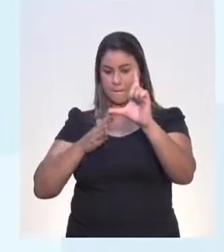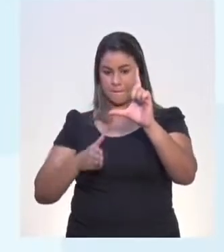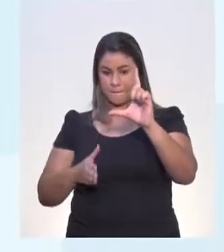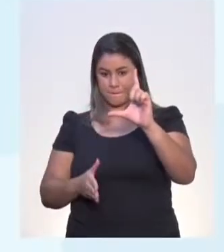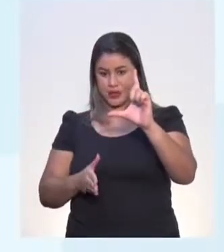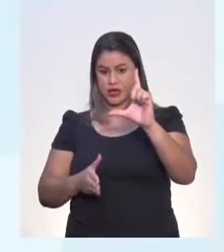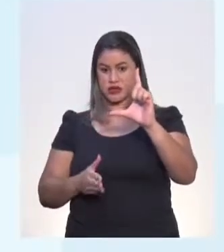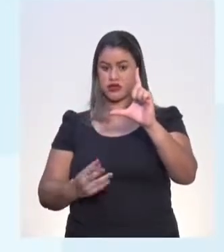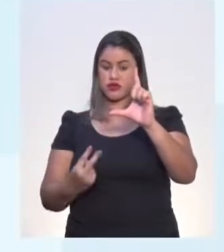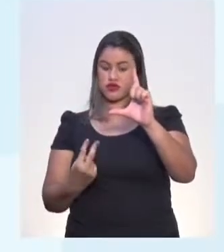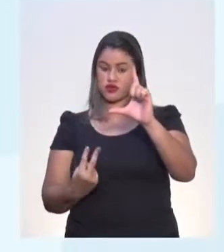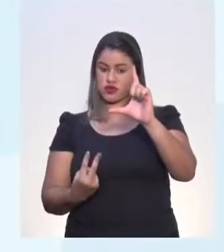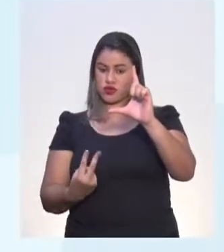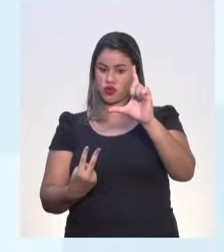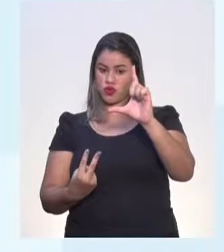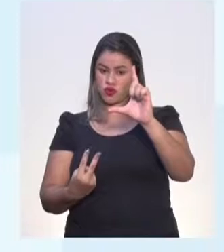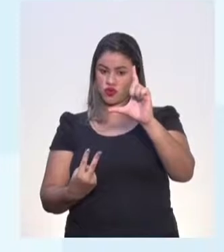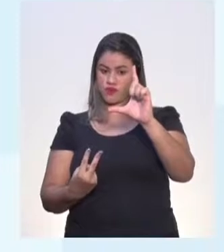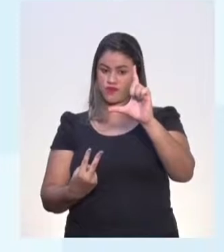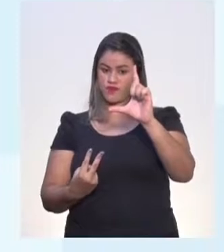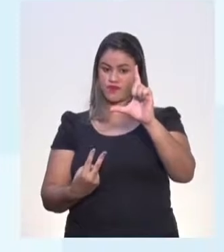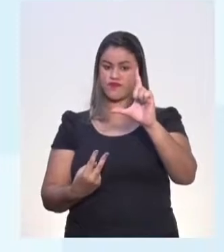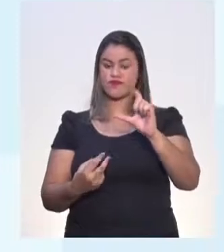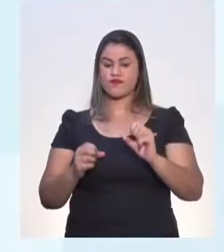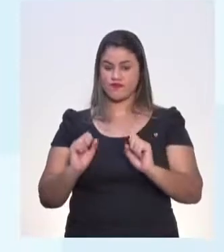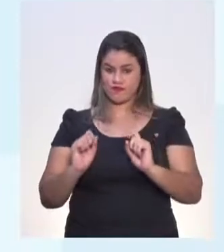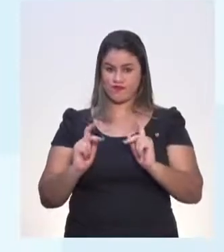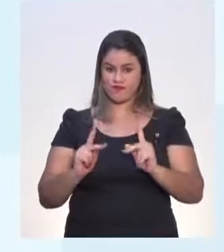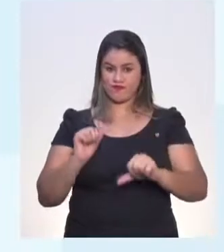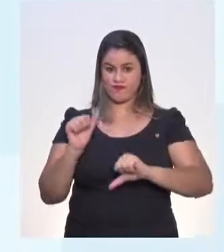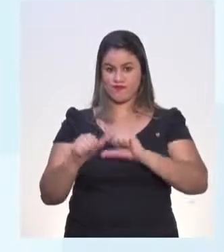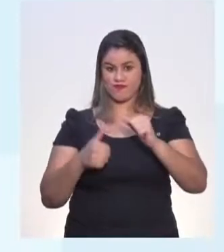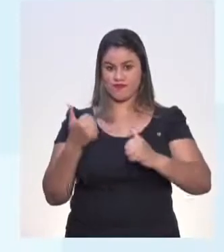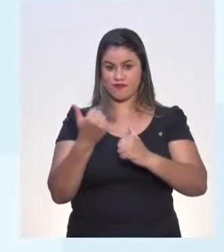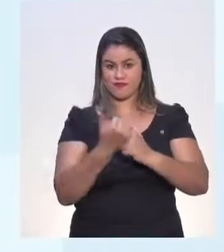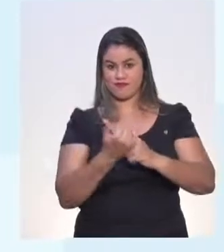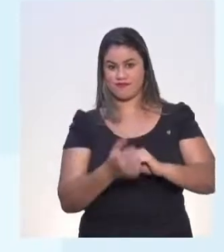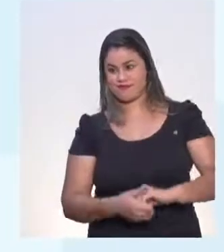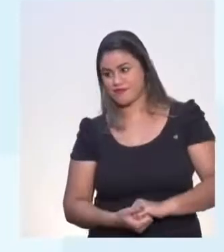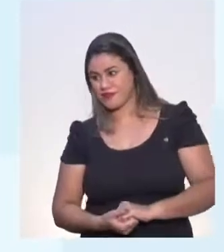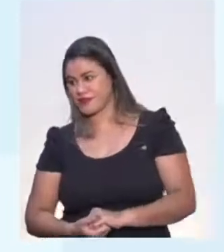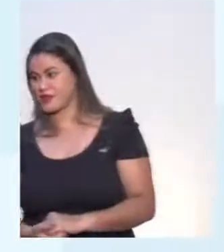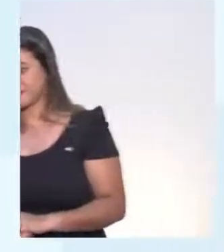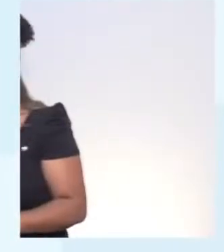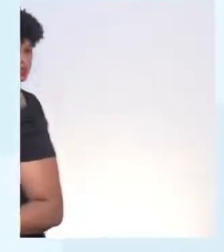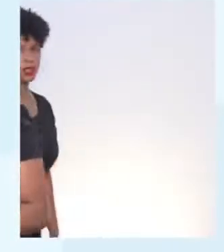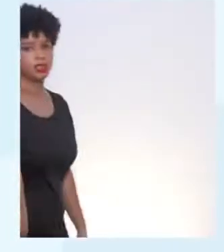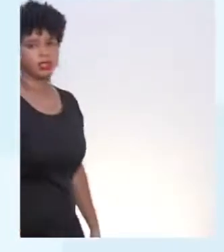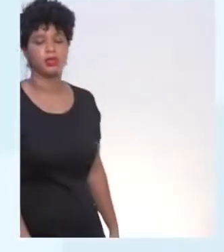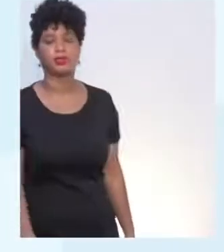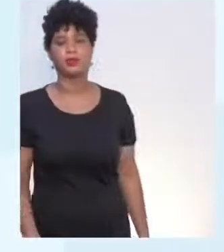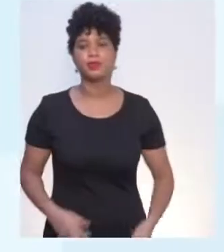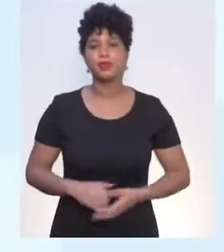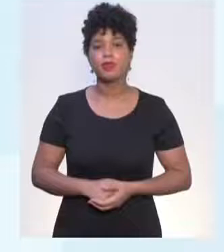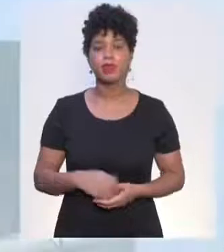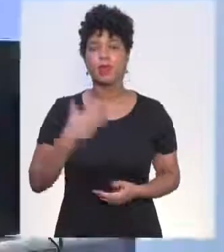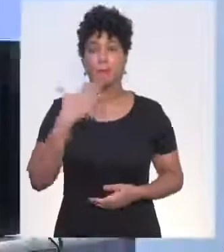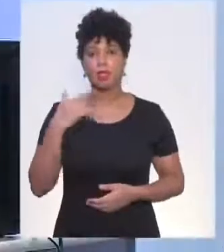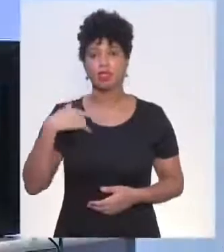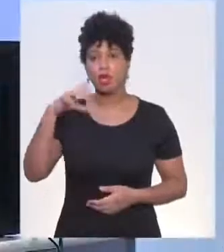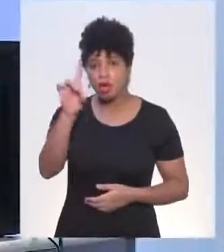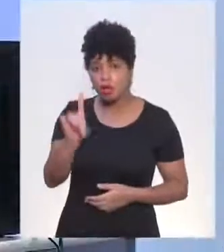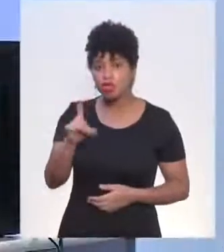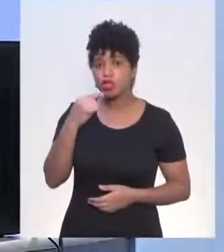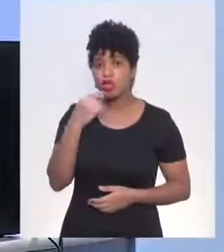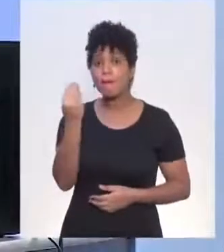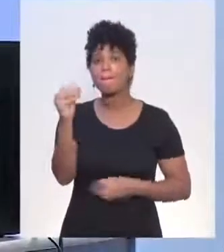pontos na horizontal e um ponto negativo. Aí também é a ideia de como eu faço plano cartesiano. Eu vou pedir para o diretor colocar